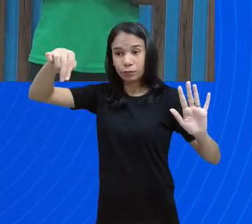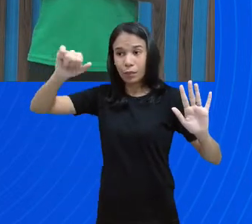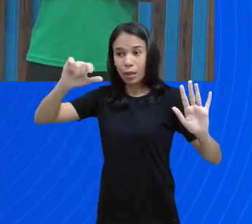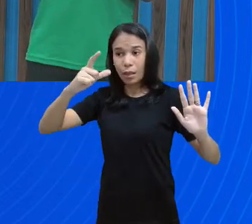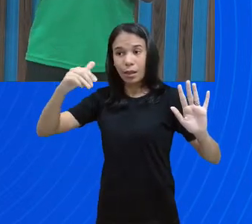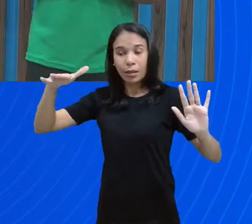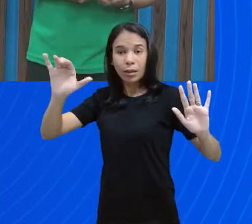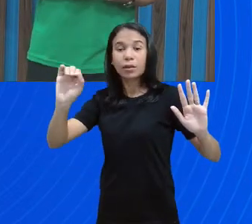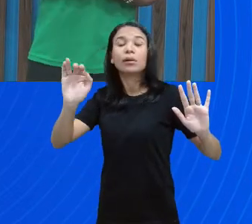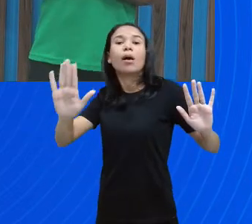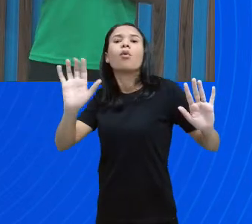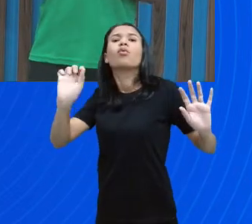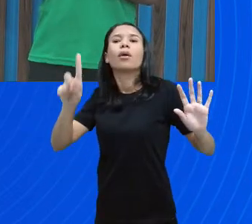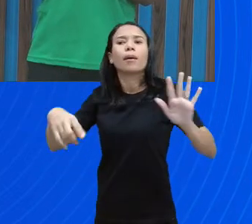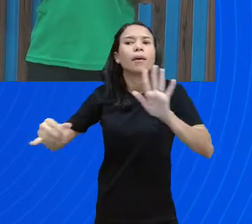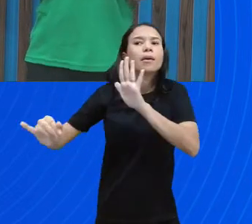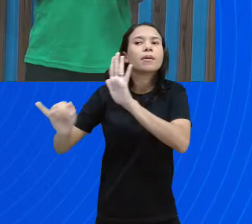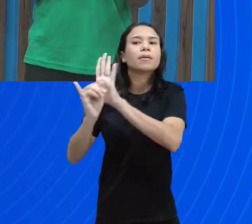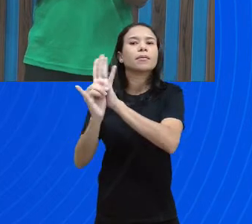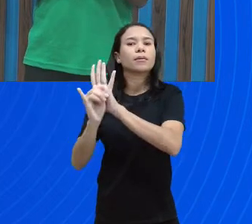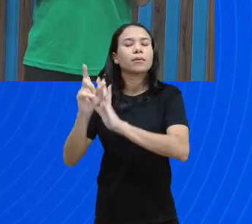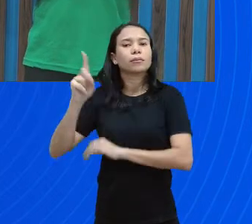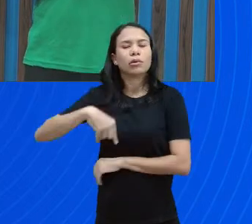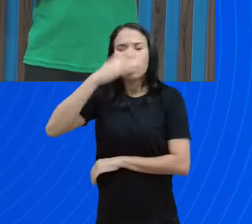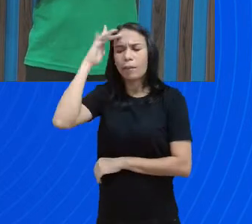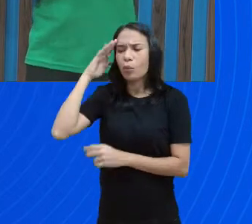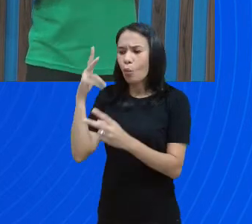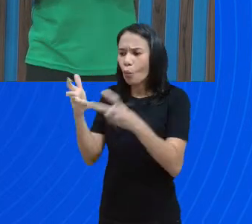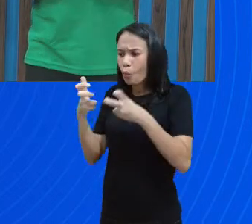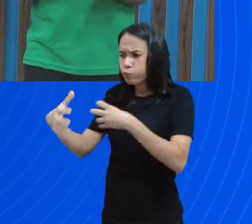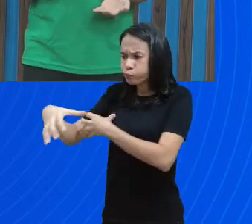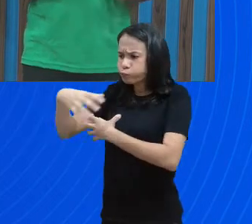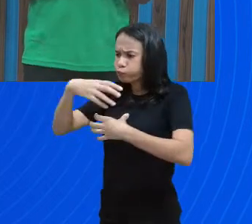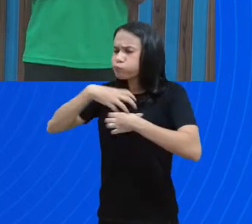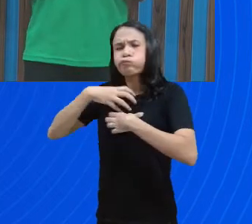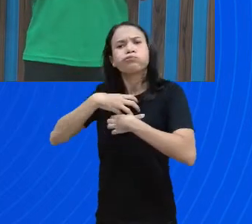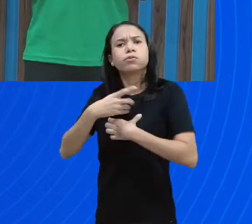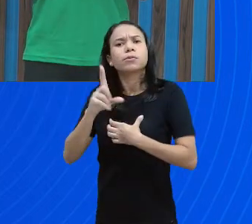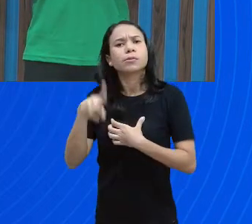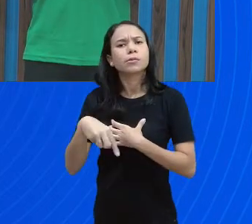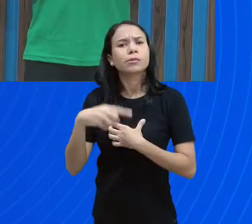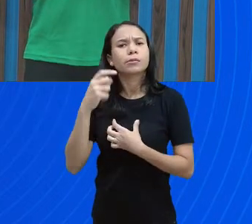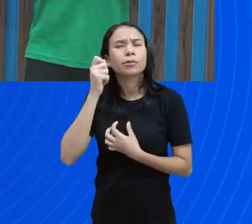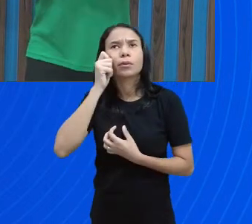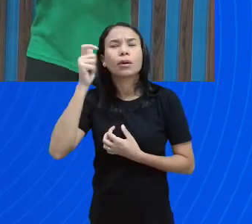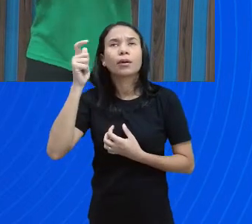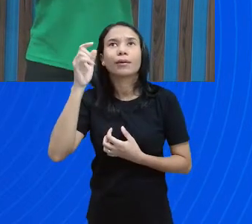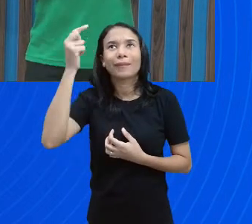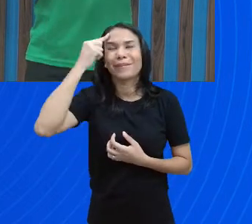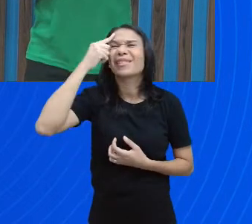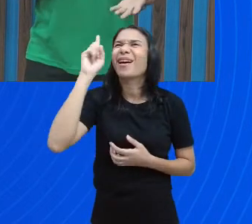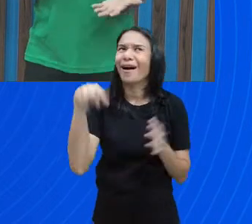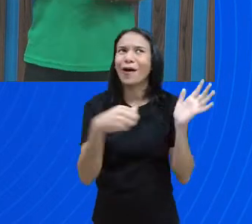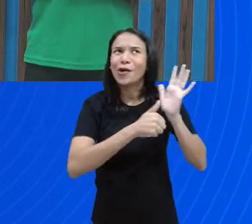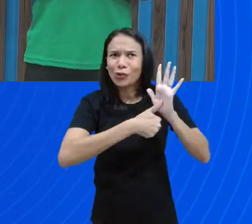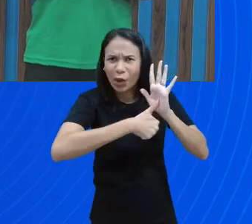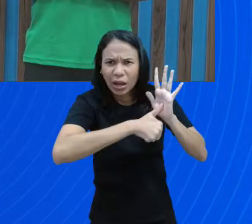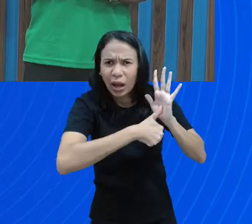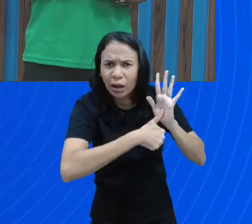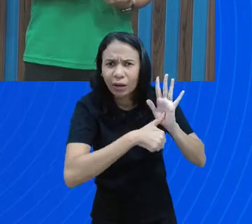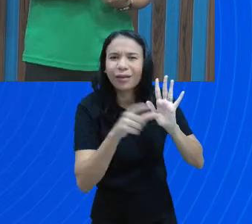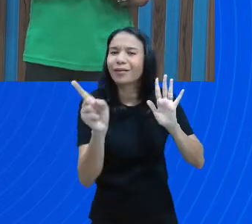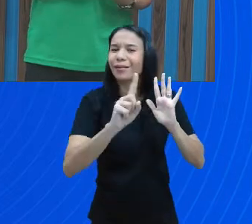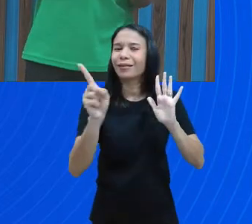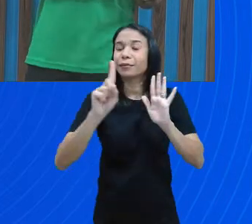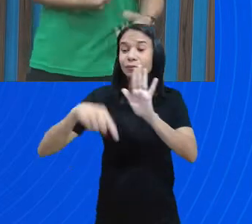né? Identidade, quando a gente escuta essa palavra, a gente pensa no documento de identidade. Mas